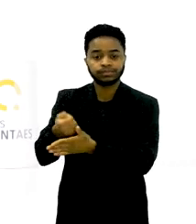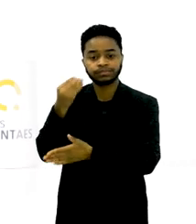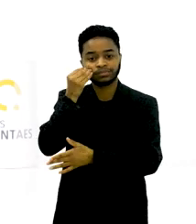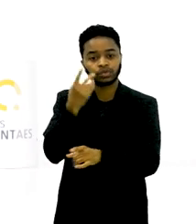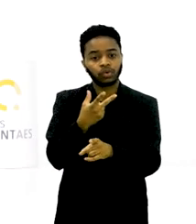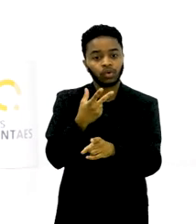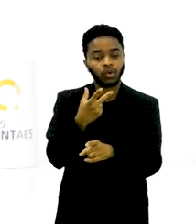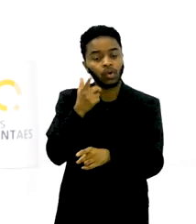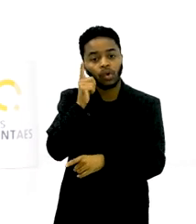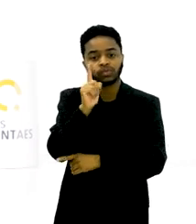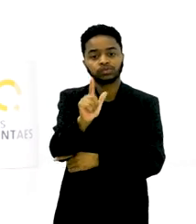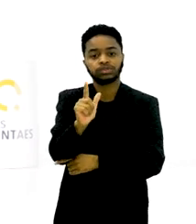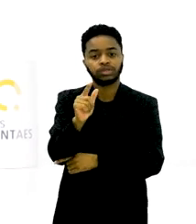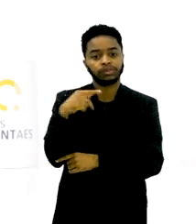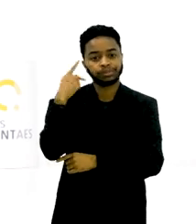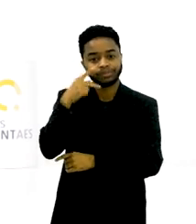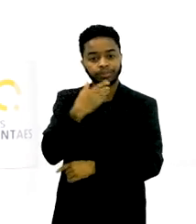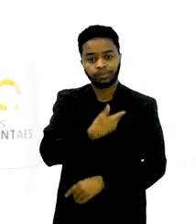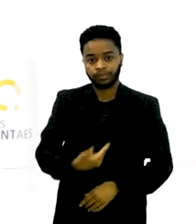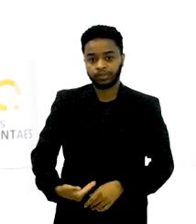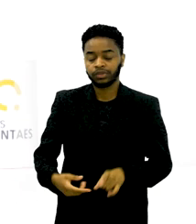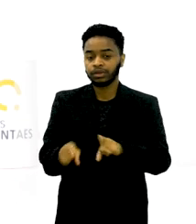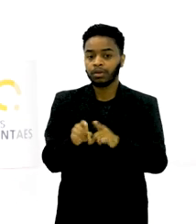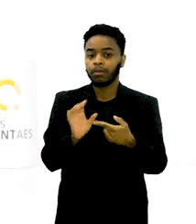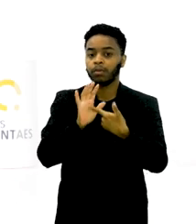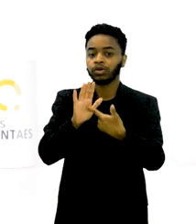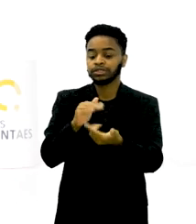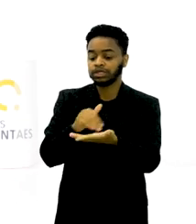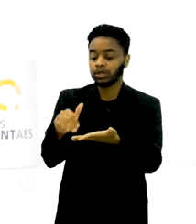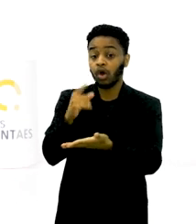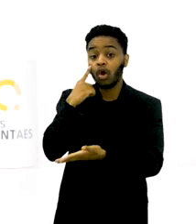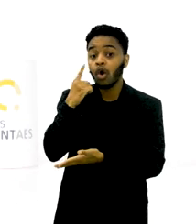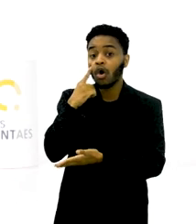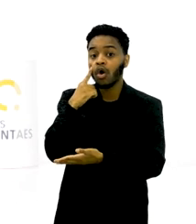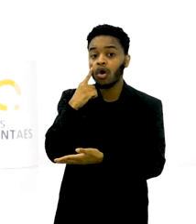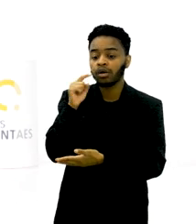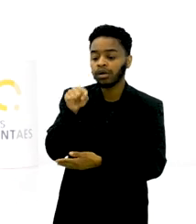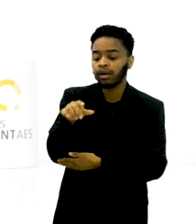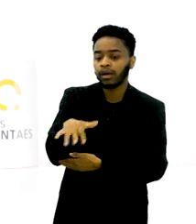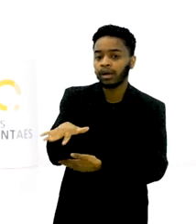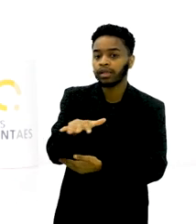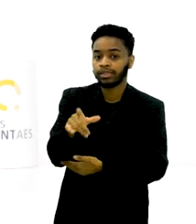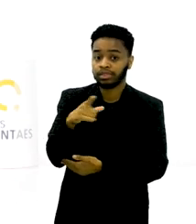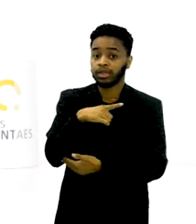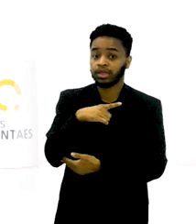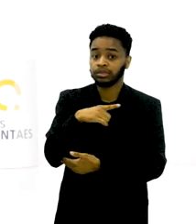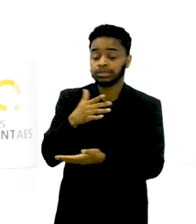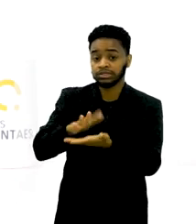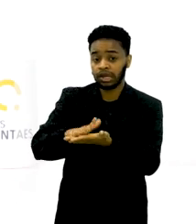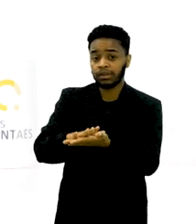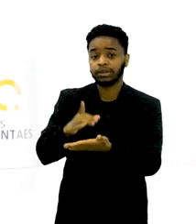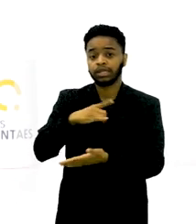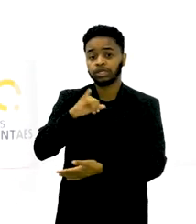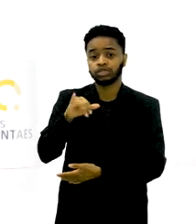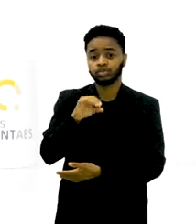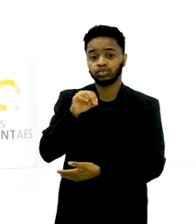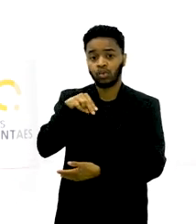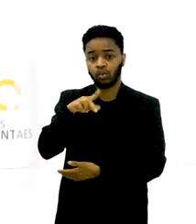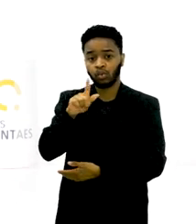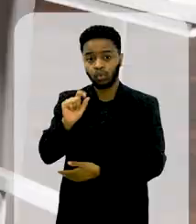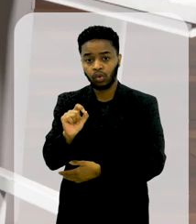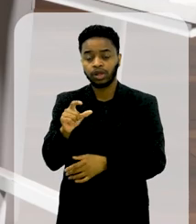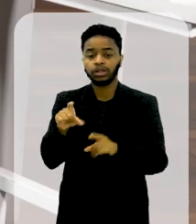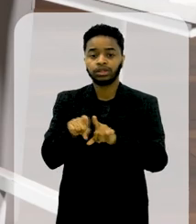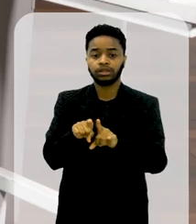e vai dizer pro secretário olha aqui qual é o seu recorte no caso aqui estamos falando do samb mas tem um choro tem um jongo não uma